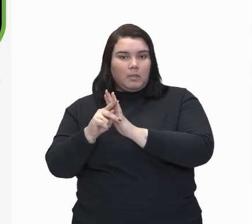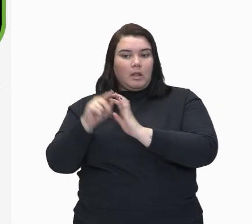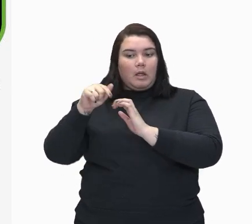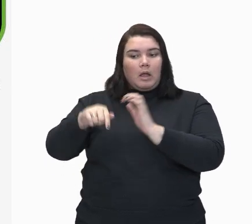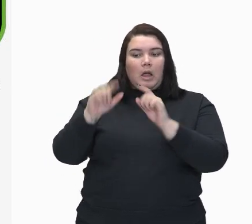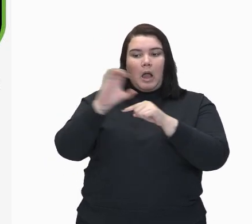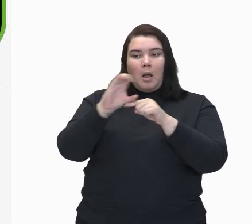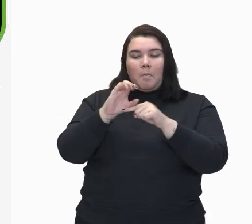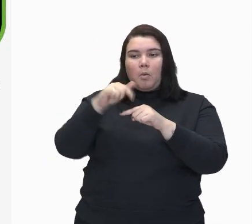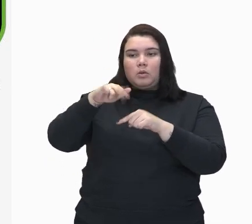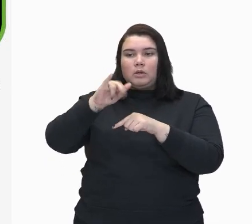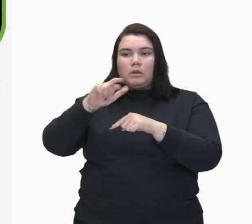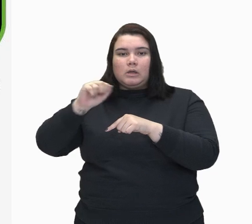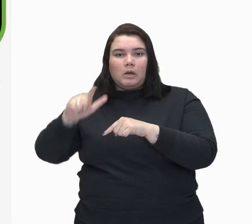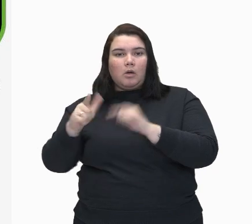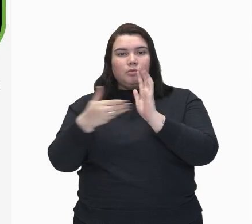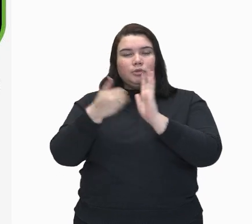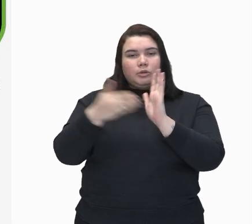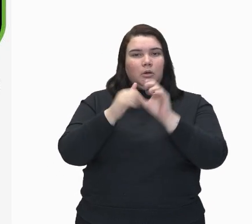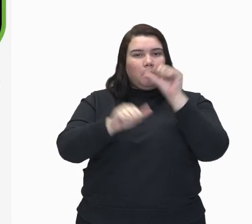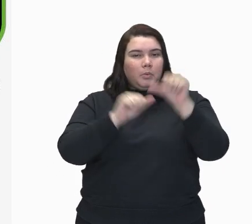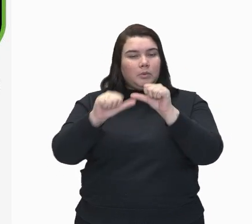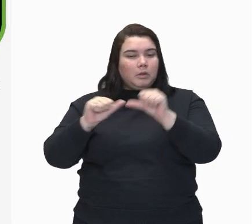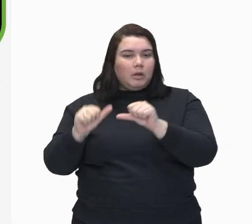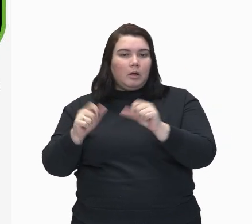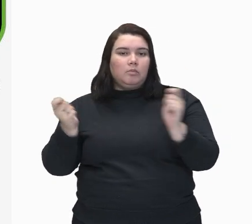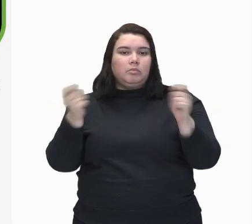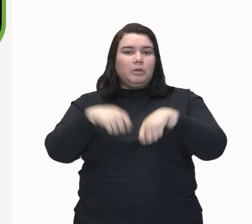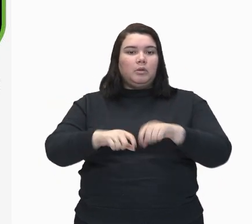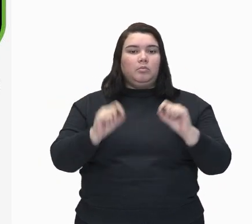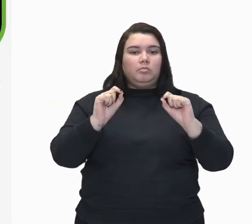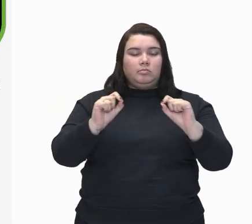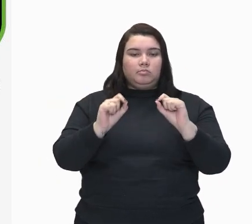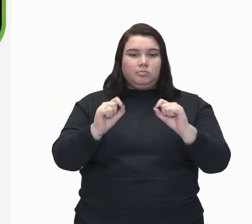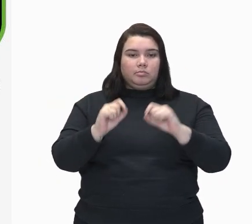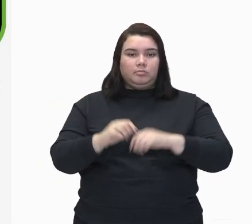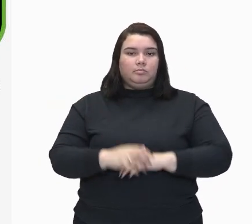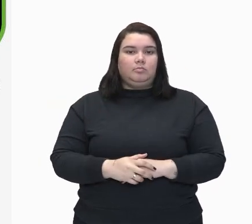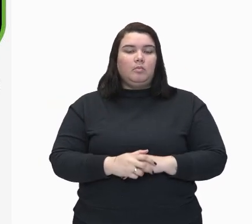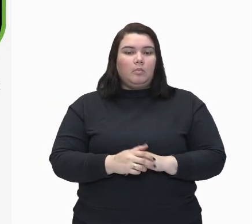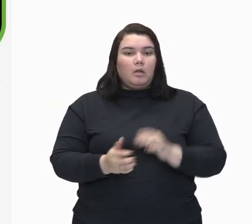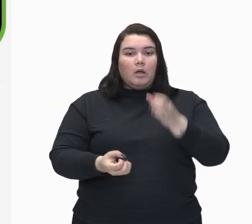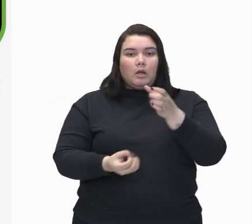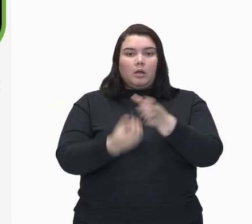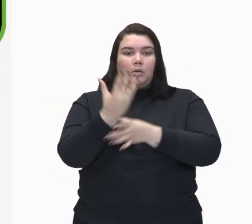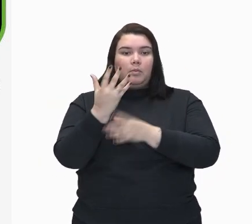indesejada, né, eles permitiram o quê? A produção